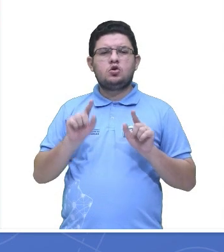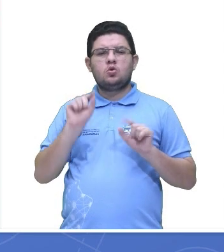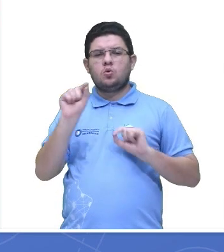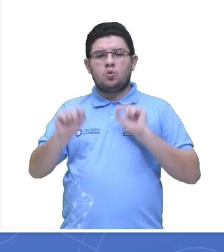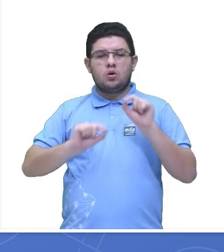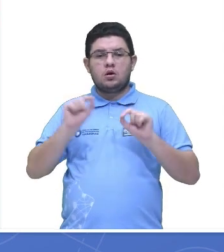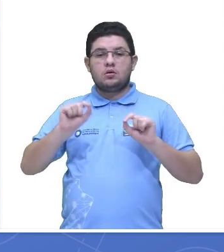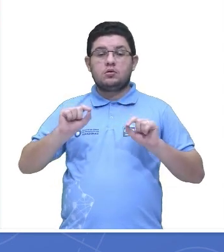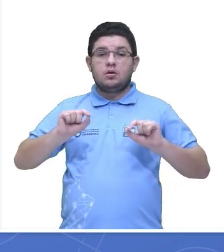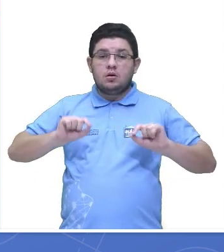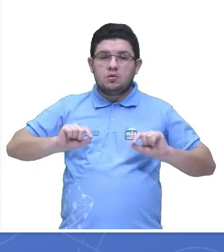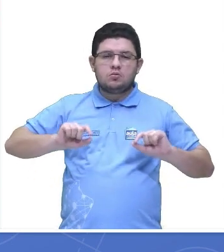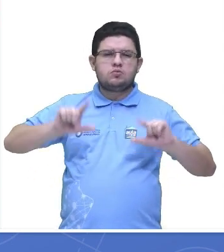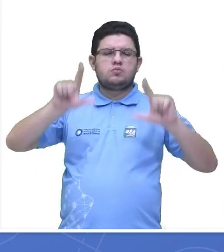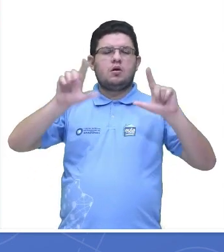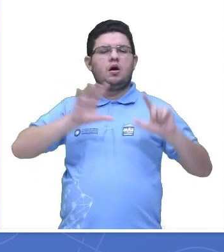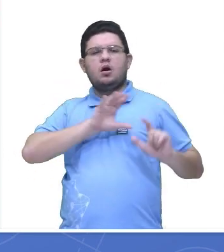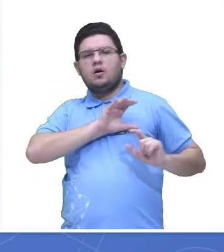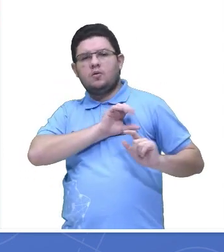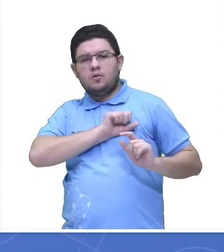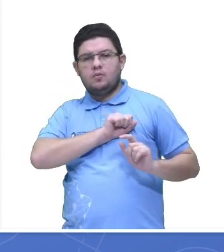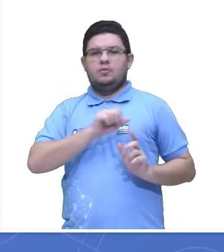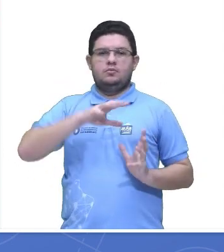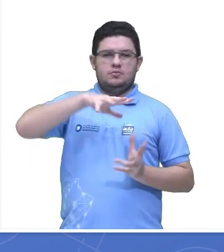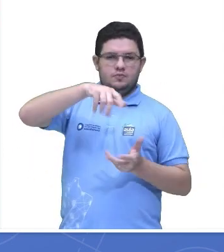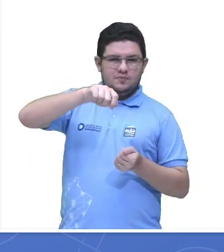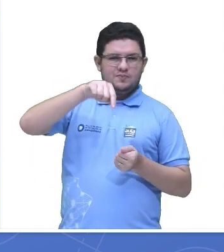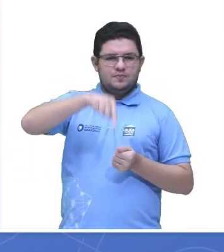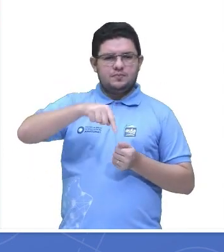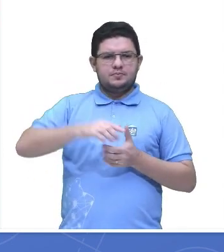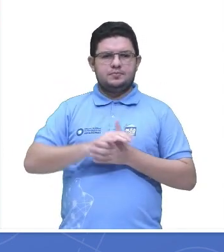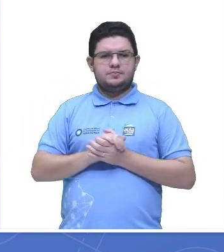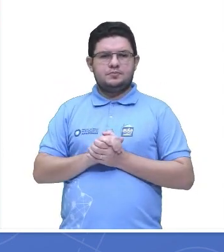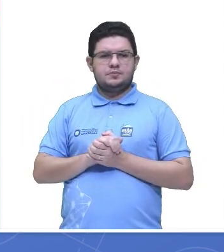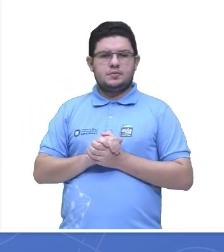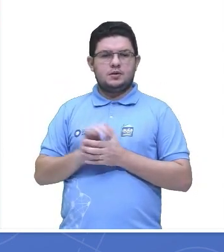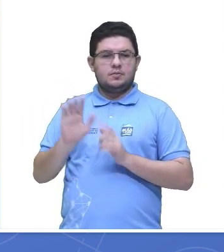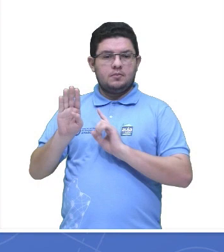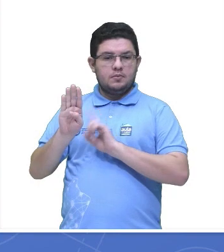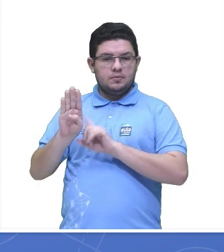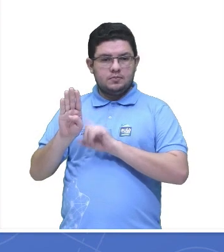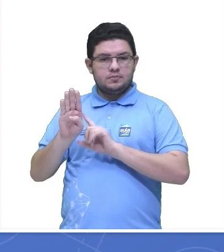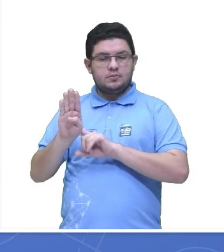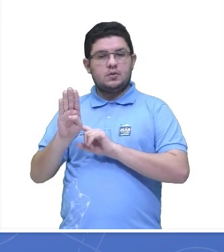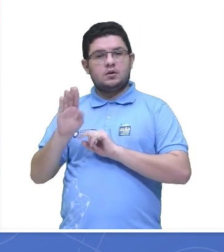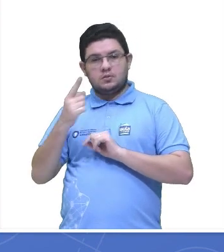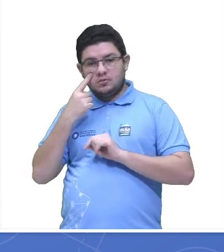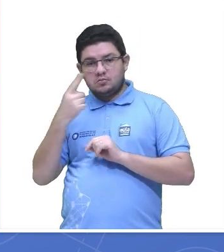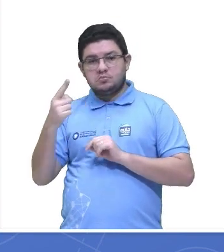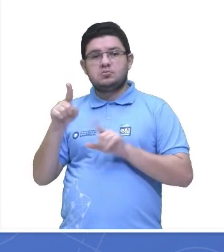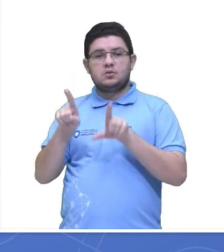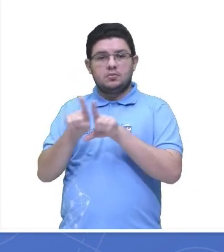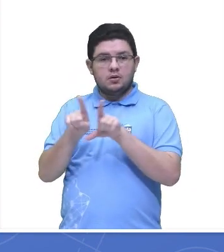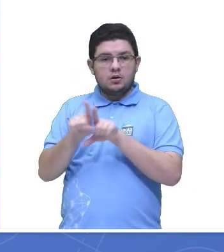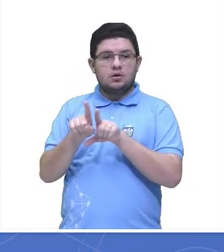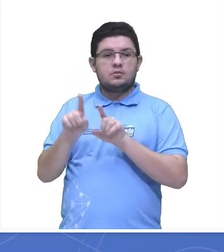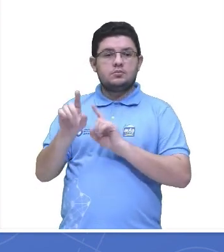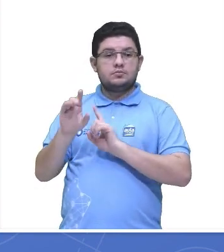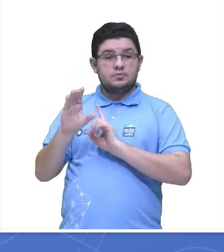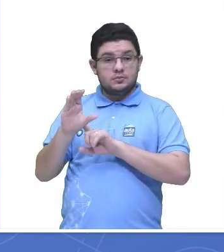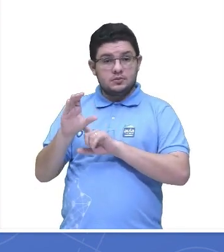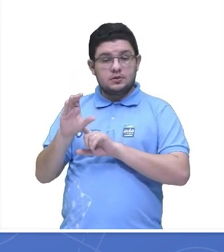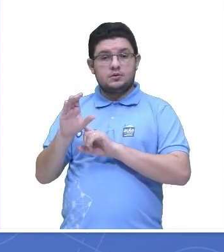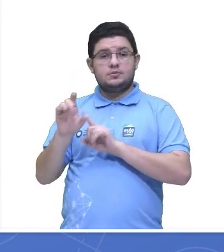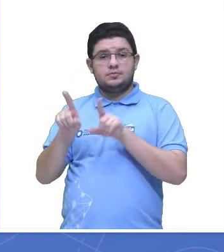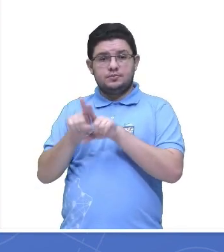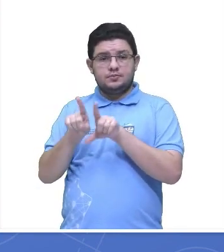amor. C, o poder deve ser compartilhado entre aqueles que se amam. Na letra D, o amor pelo poder